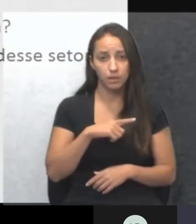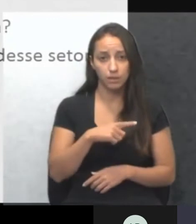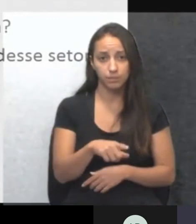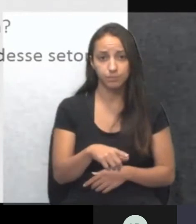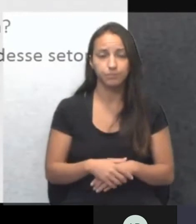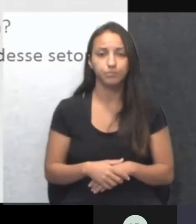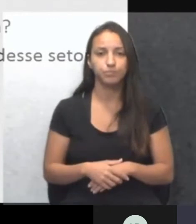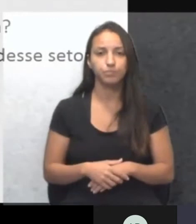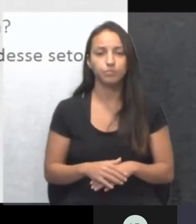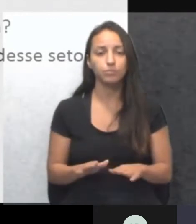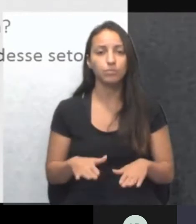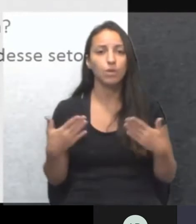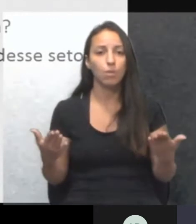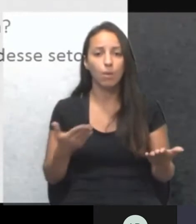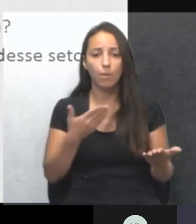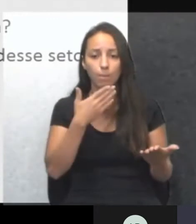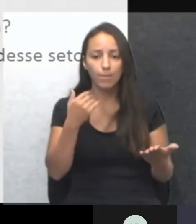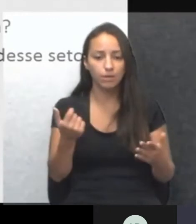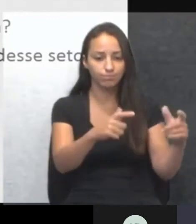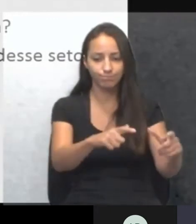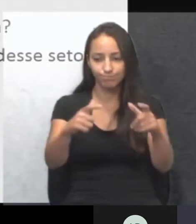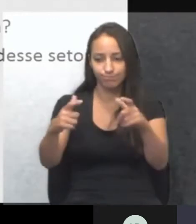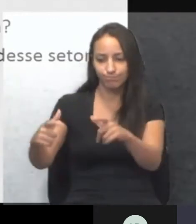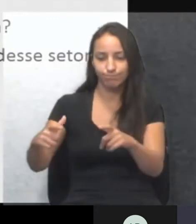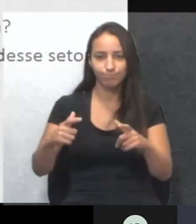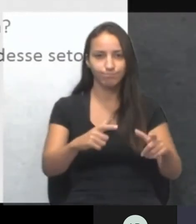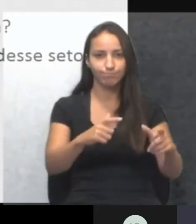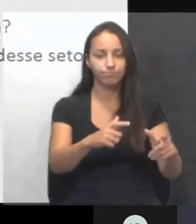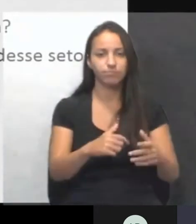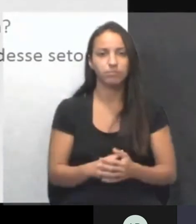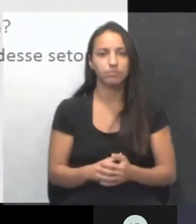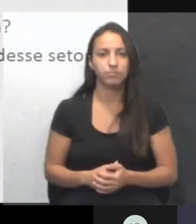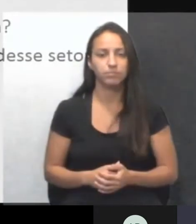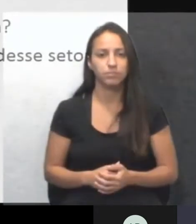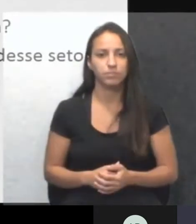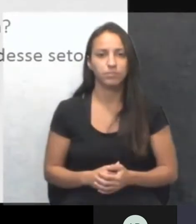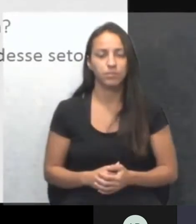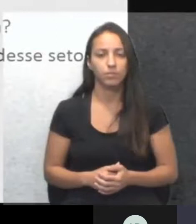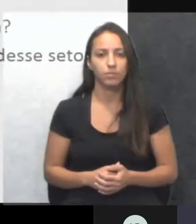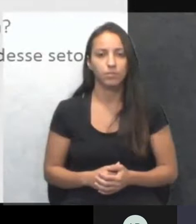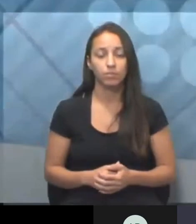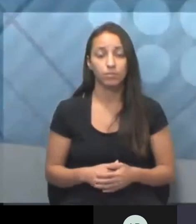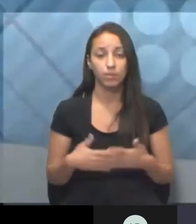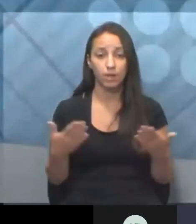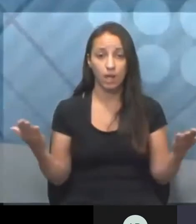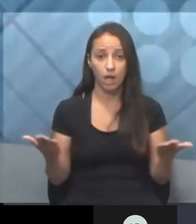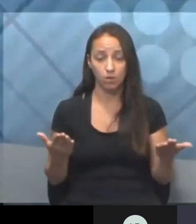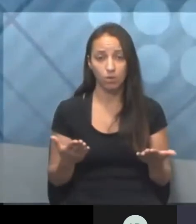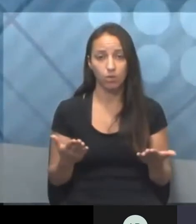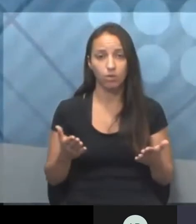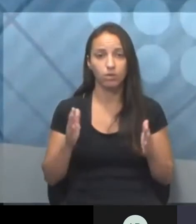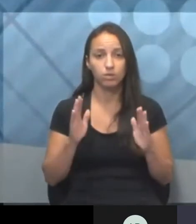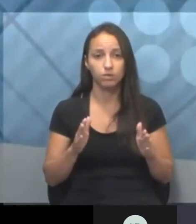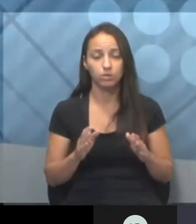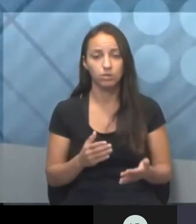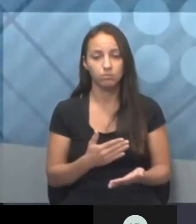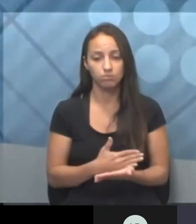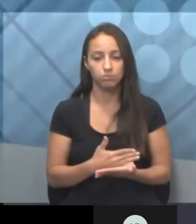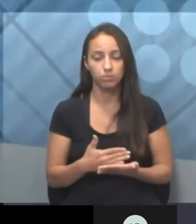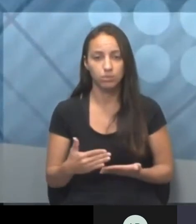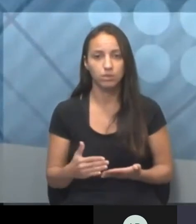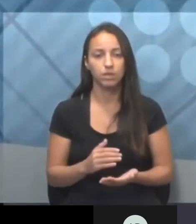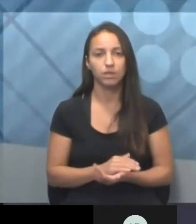deste setor? Qual a melhor localização em relação aos demais ambientes? Bom, agora nós já podemos